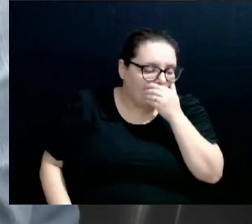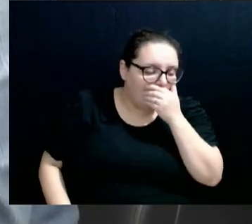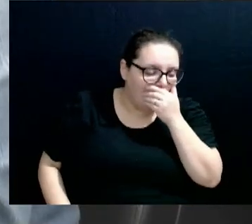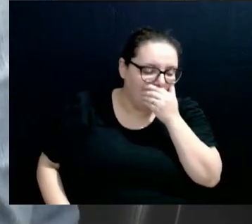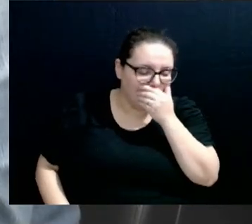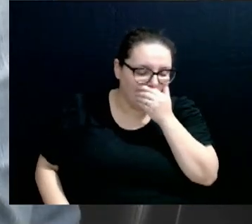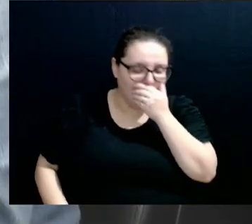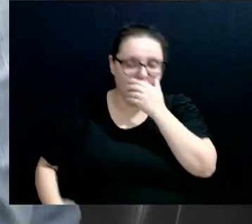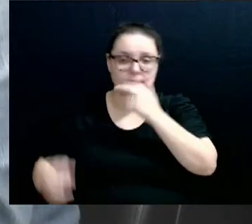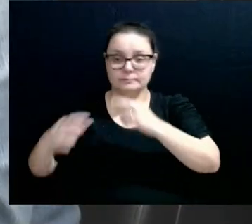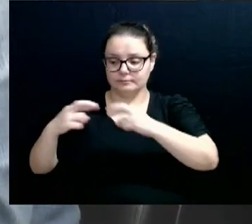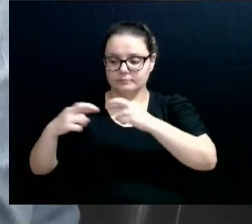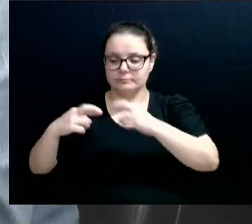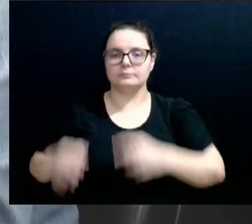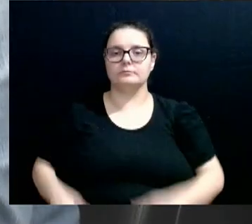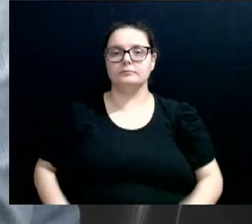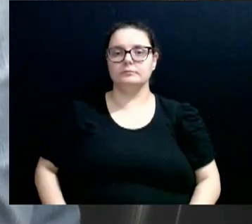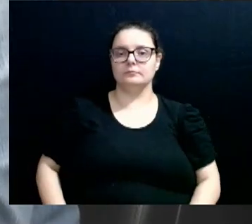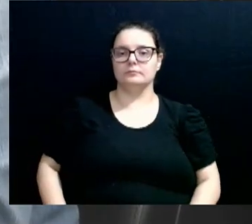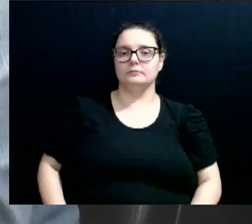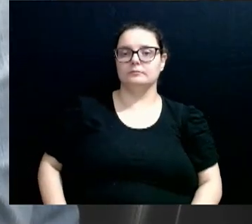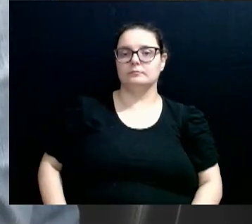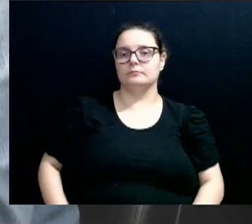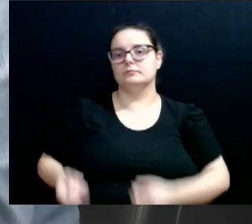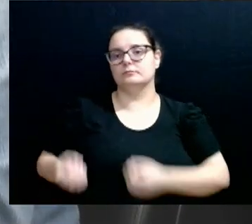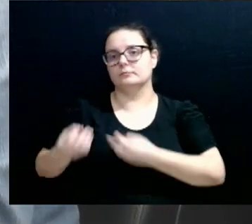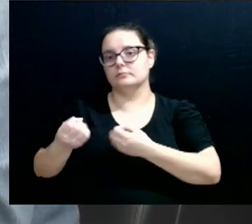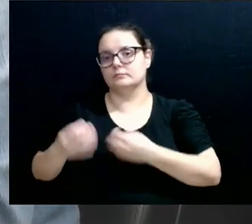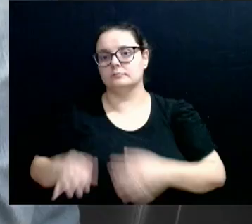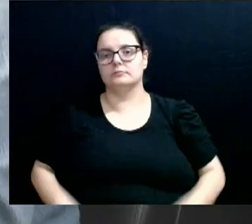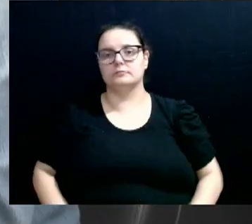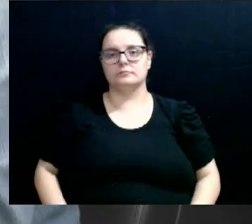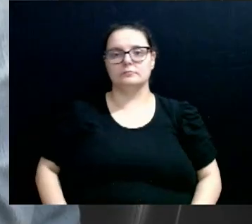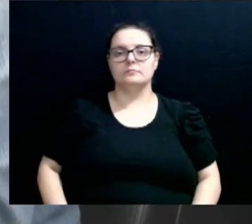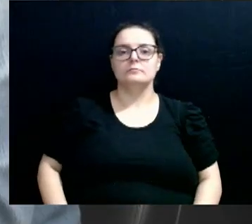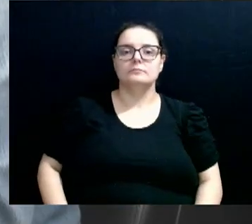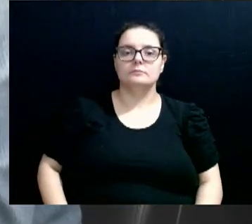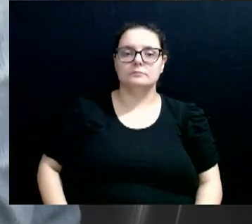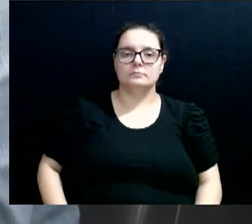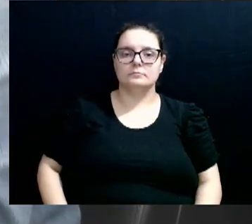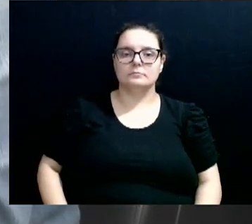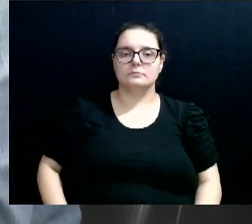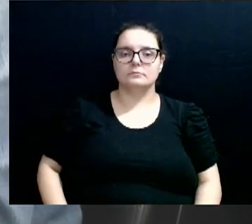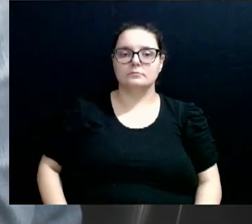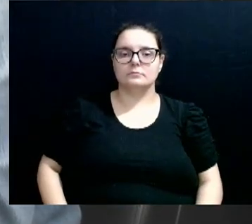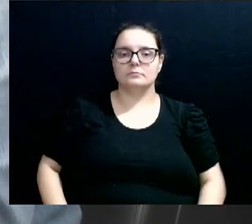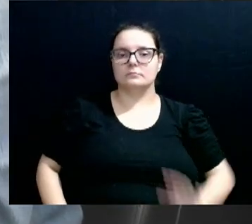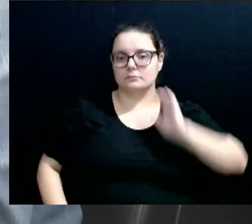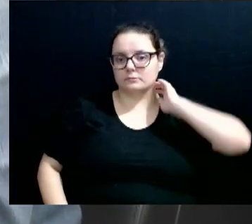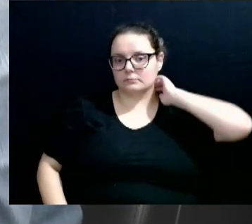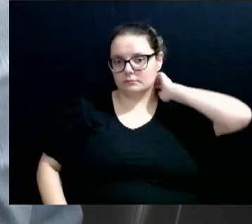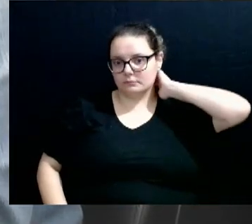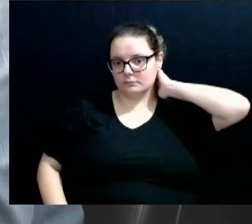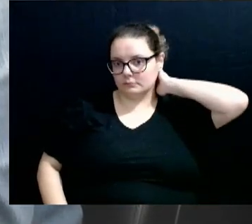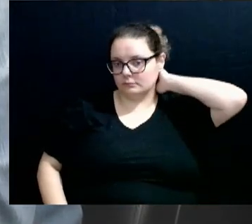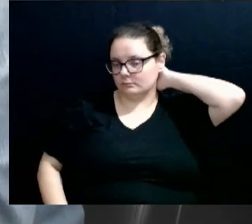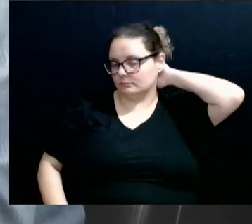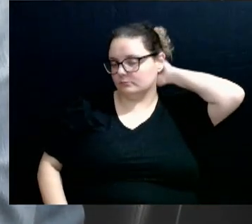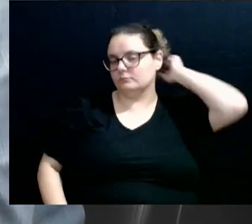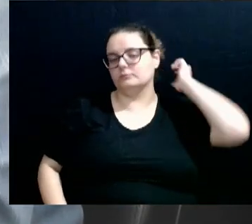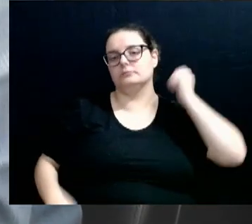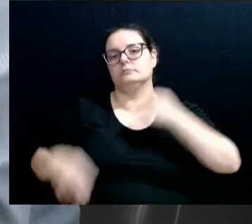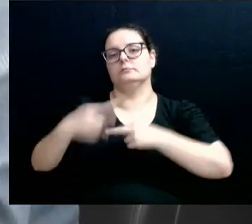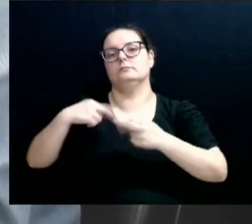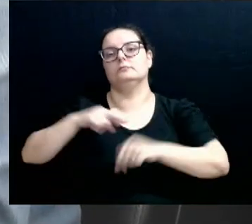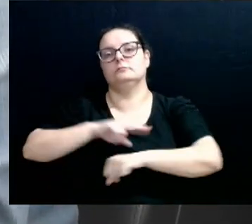levantando dados sobre a questão do componente racial na educação, na questão do rendimento